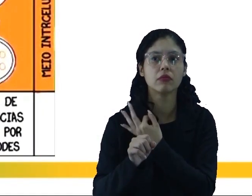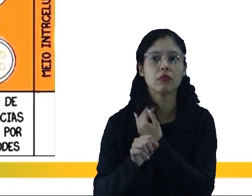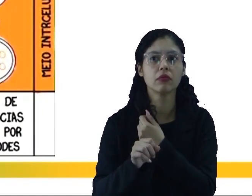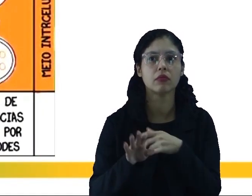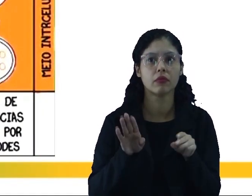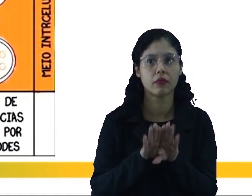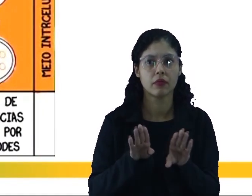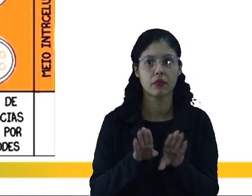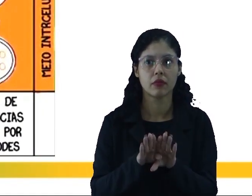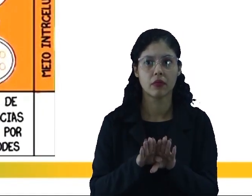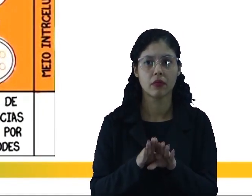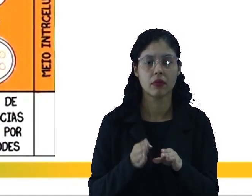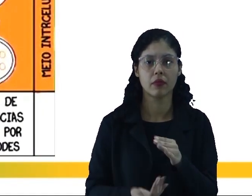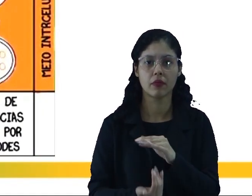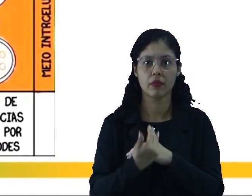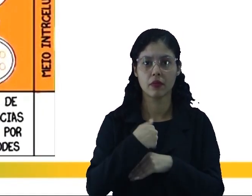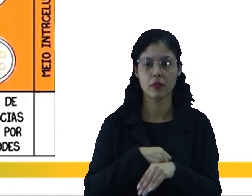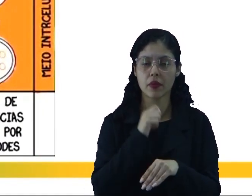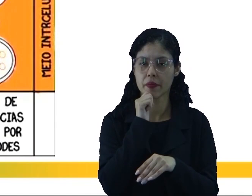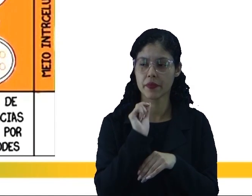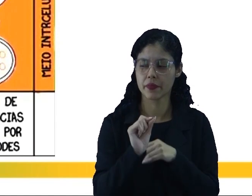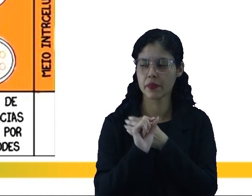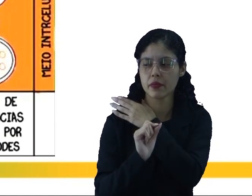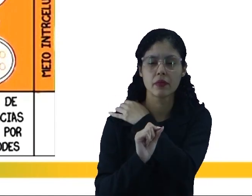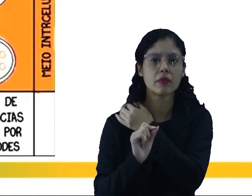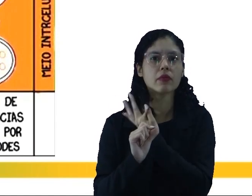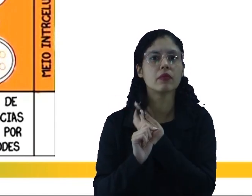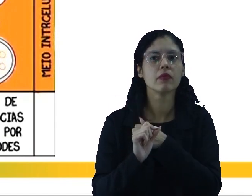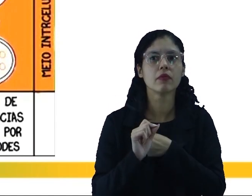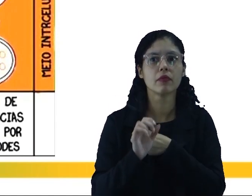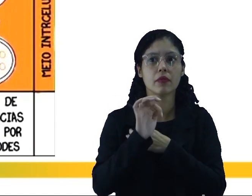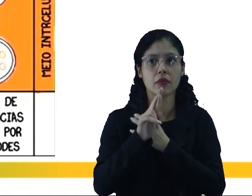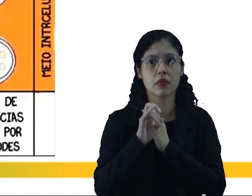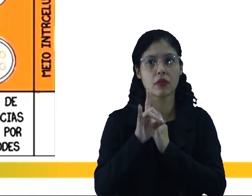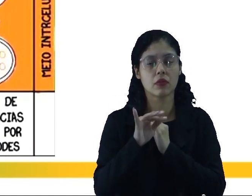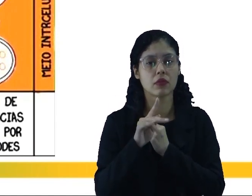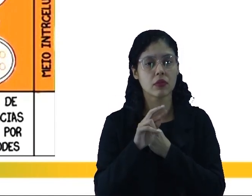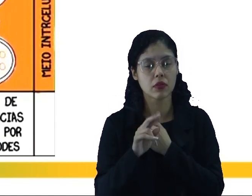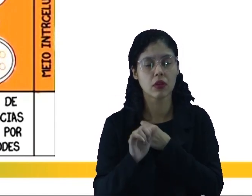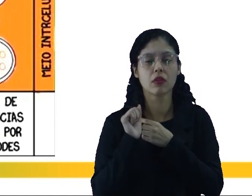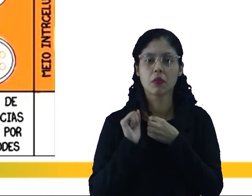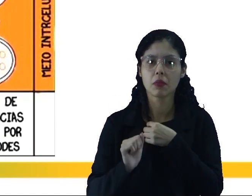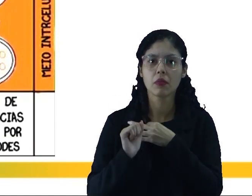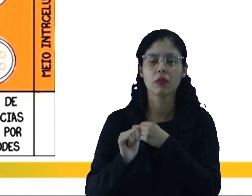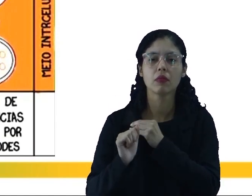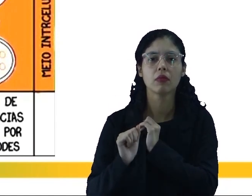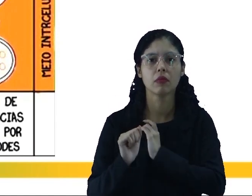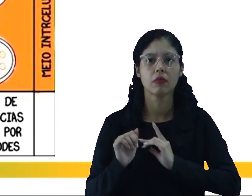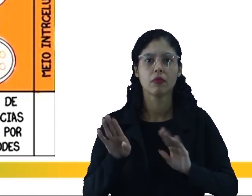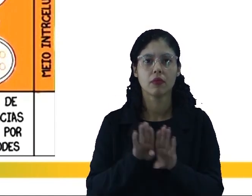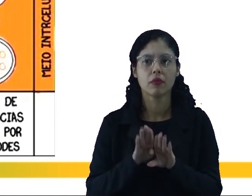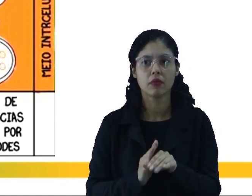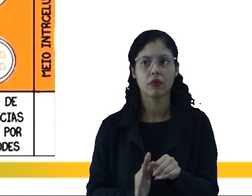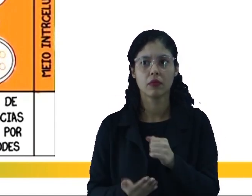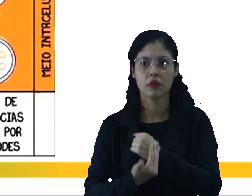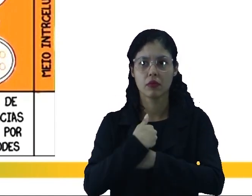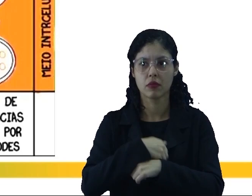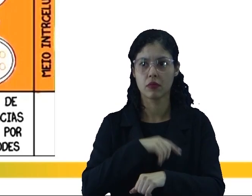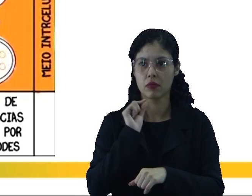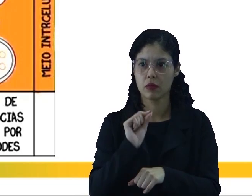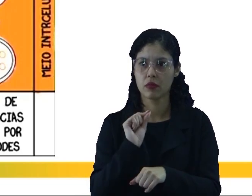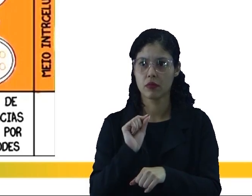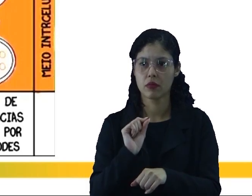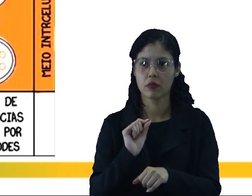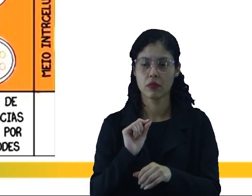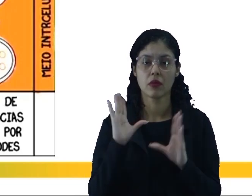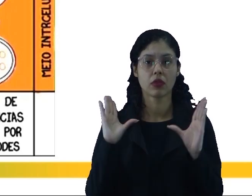vai ter também as entradas. Nas entradas, que são as endocitoses, eu posso ter uma entrada que vai ser, por exemplo,